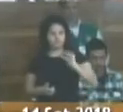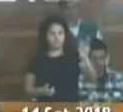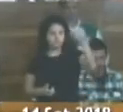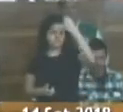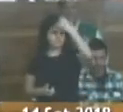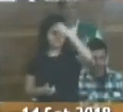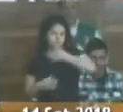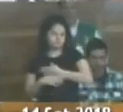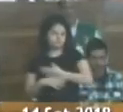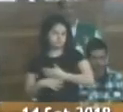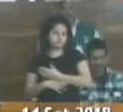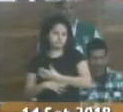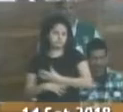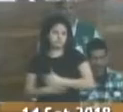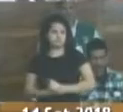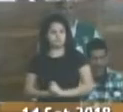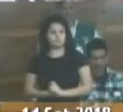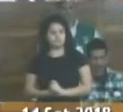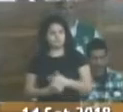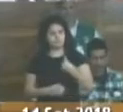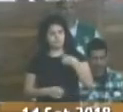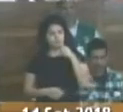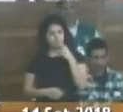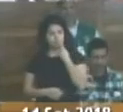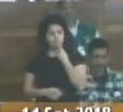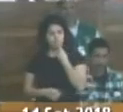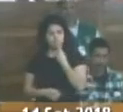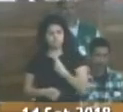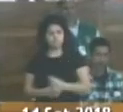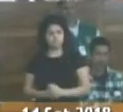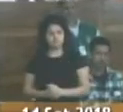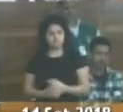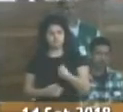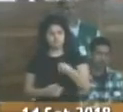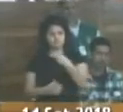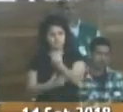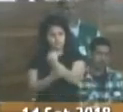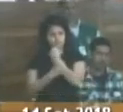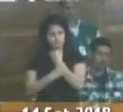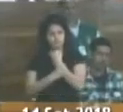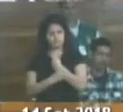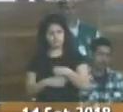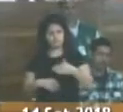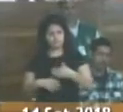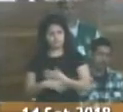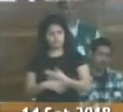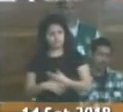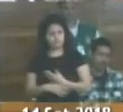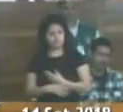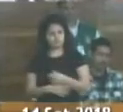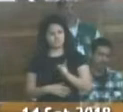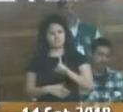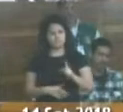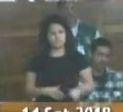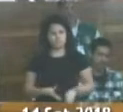cidade. Eu vou dizer a verdade, eu sou uma defensora da cidade, não muito